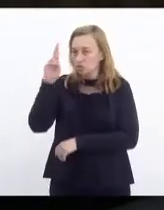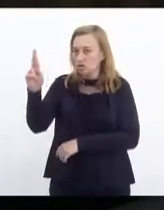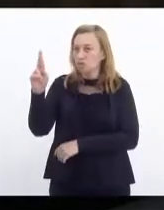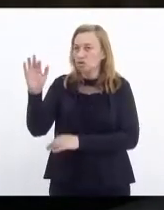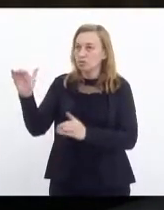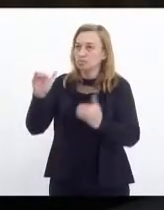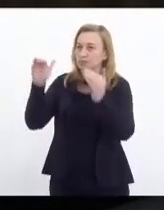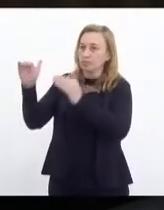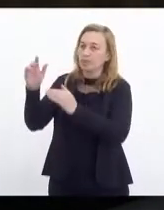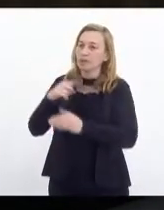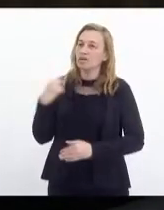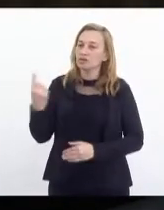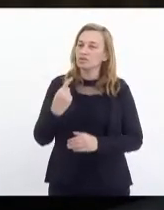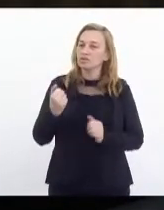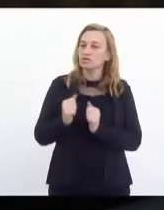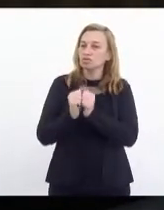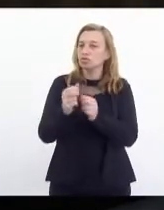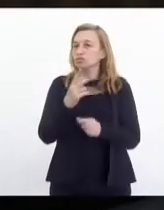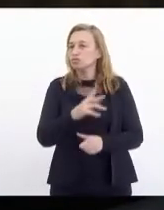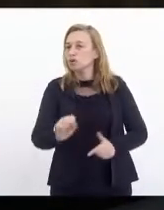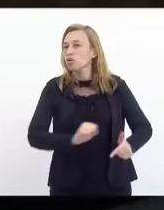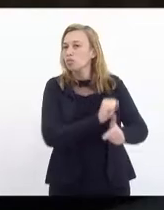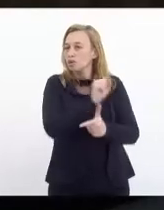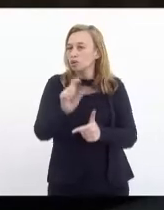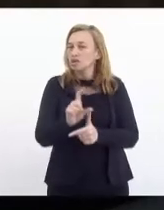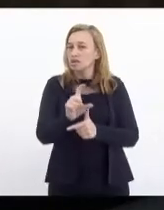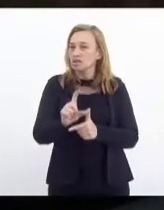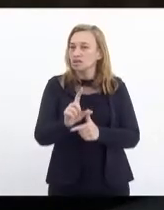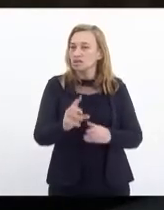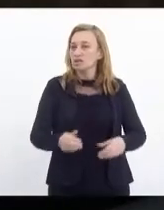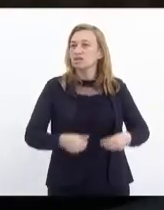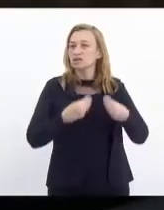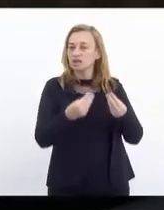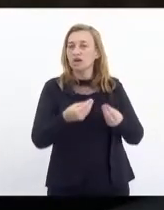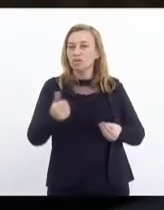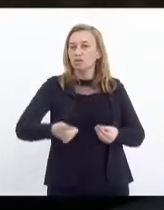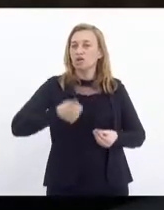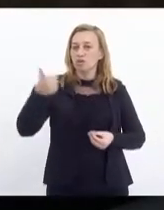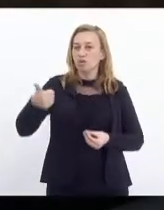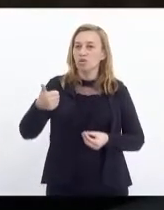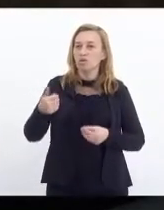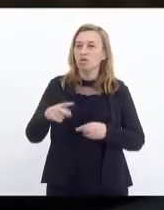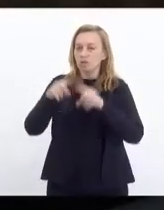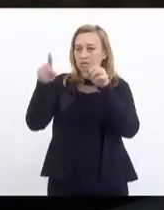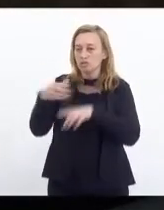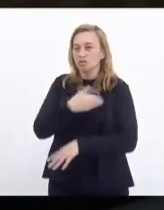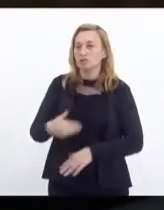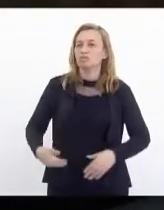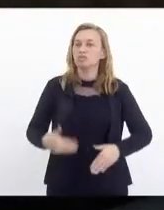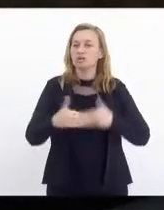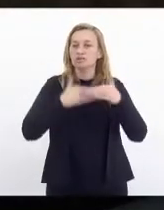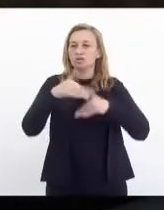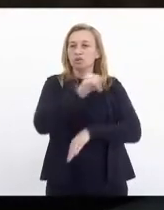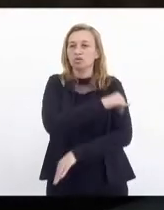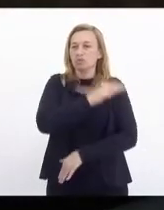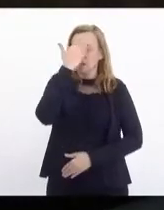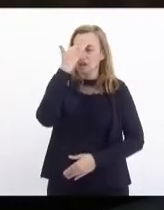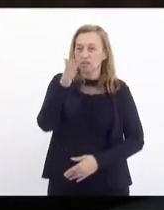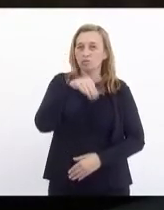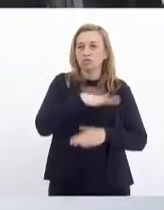Excelência, nós vamos, junto ao Poder Executivo, trazer as melhorias necessárias e fundamentais para o desenvolvimento do Rio. Muito obrigado a